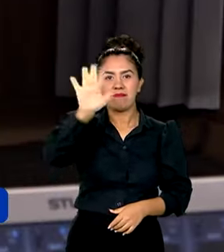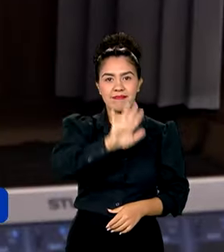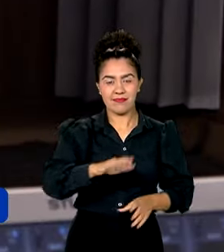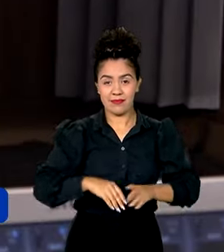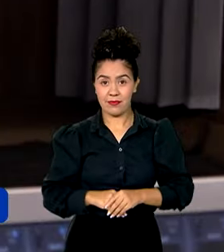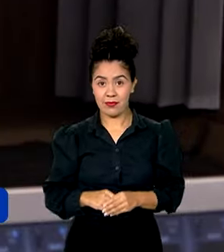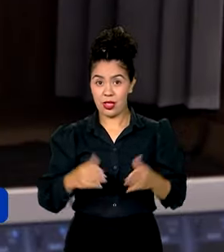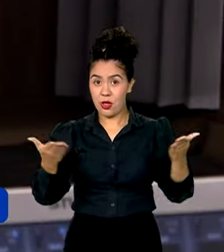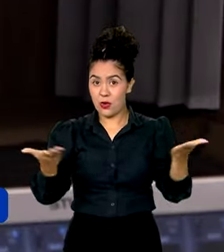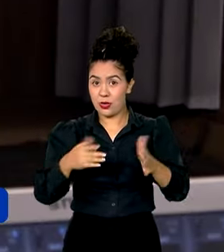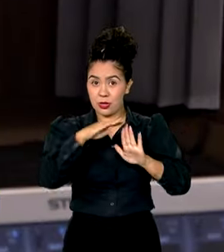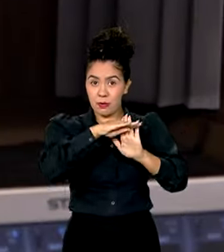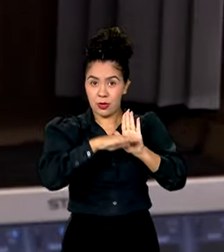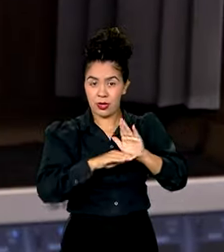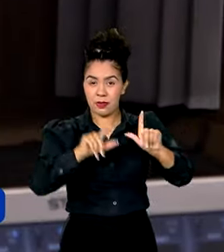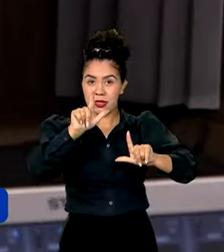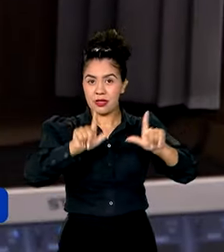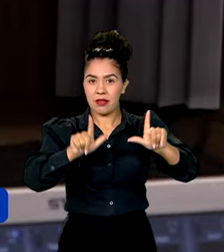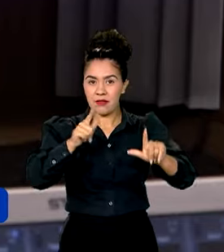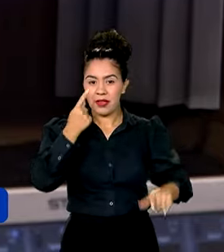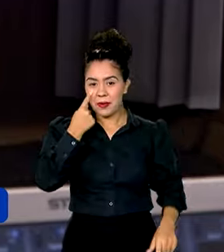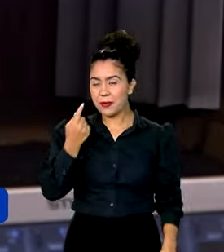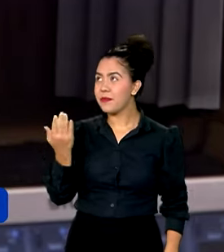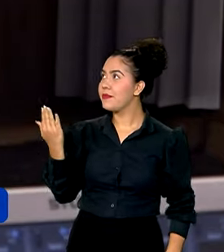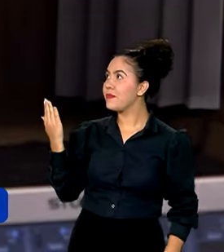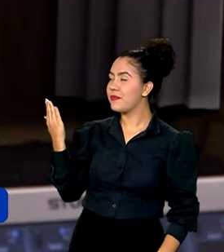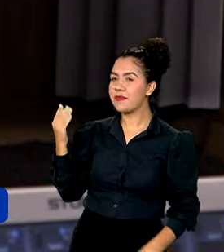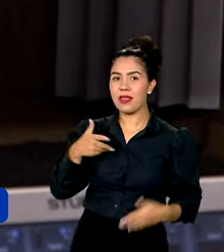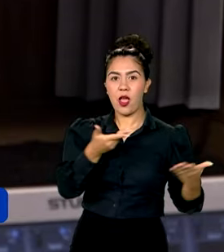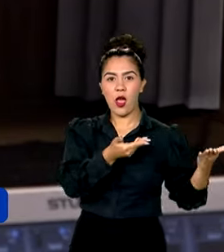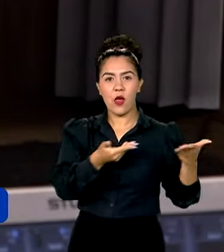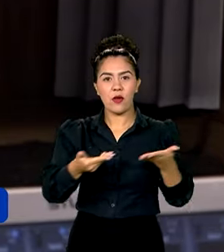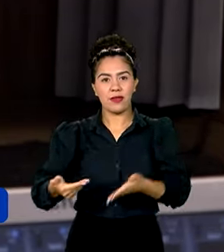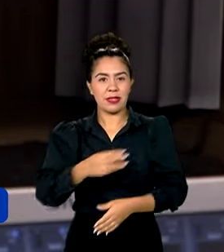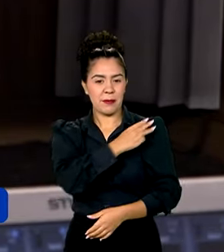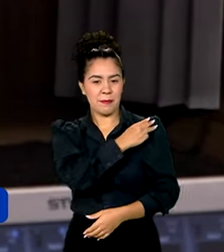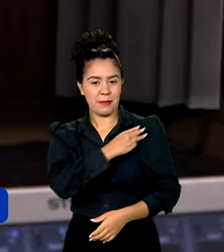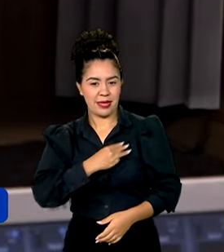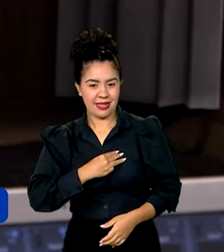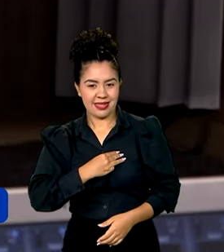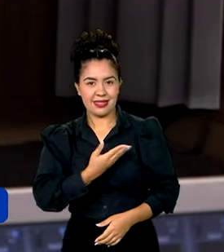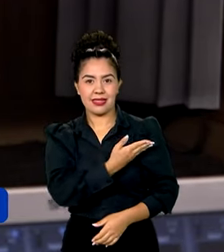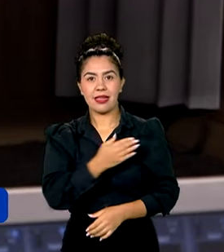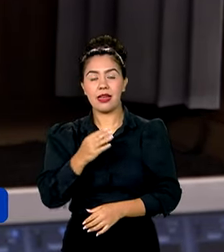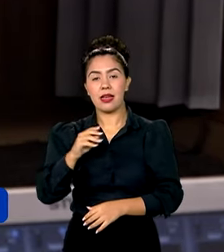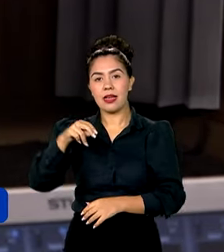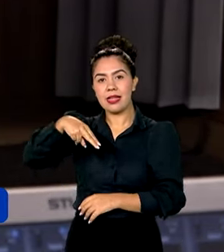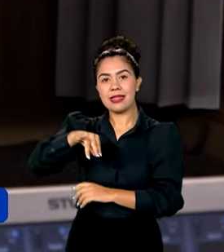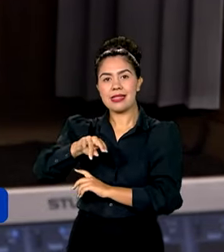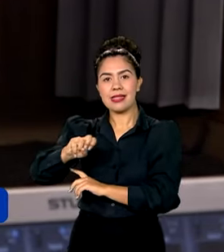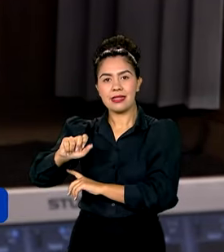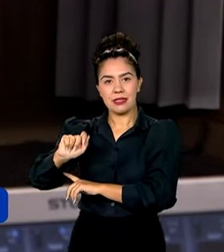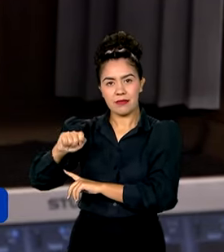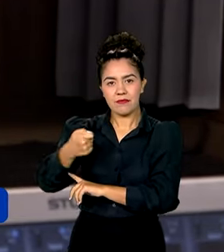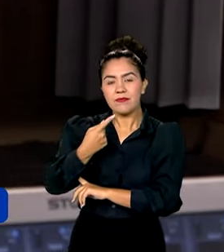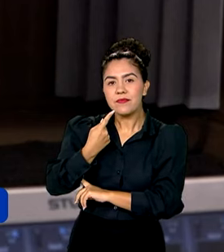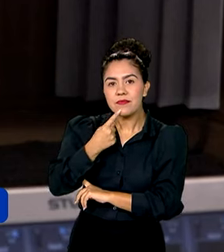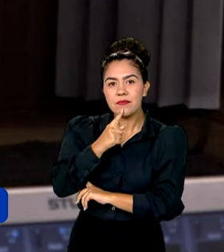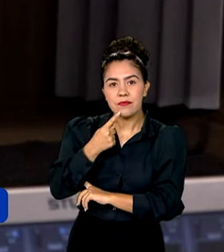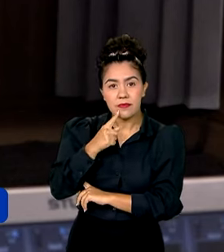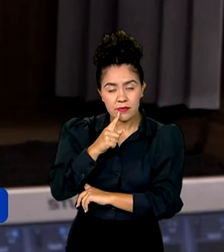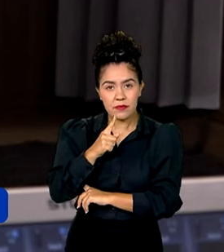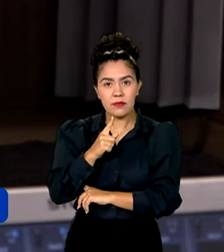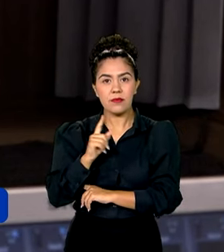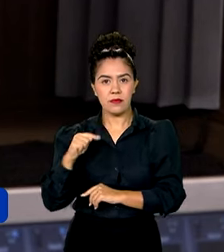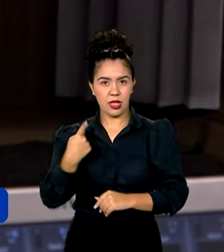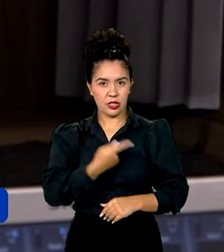ministra recebe hoje a ministra da Saúde Nísia Trindade ministra nós já fomos então a